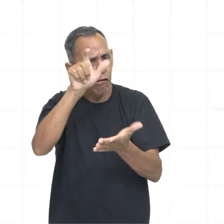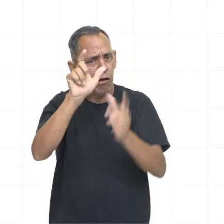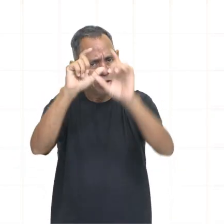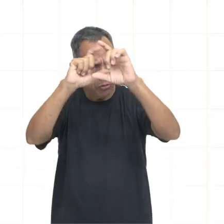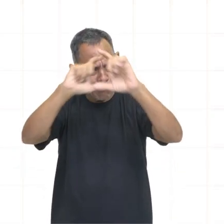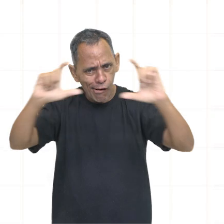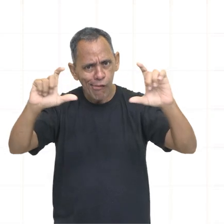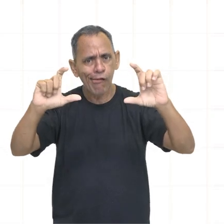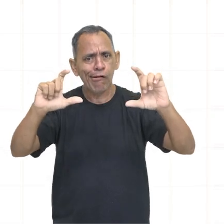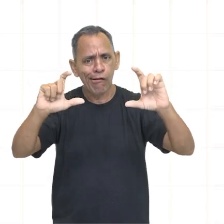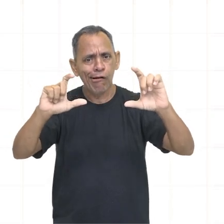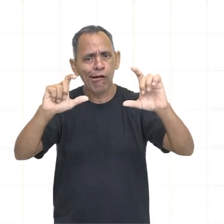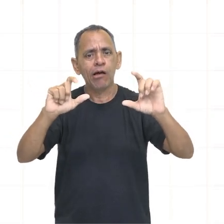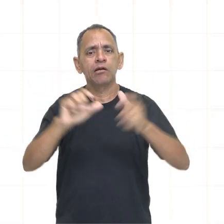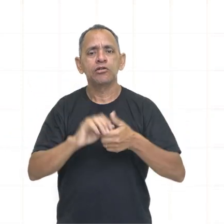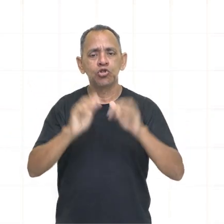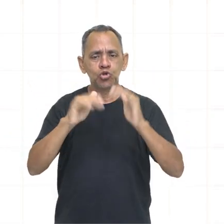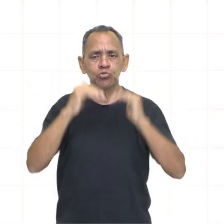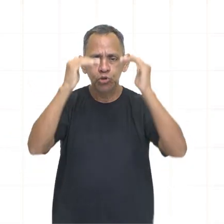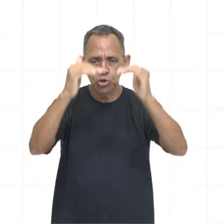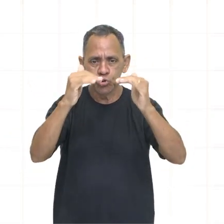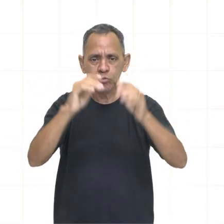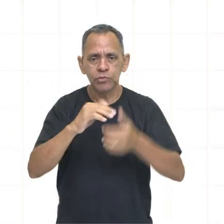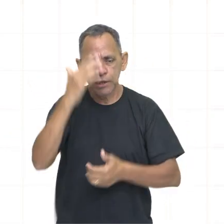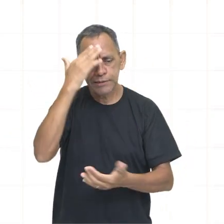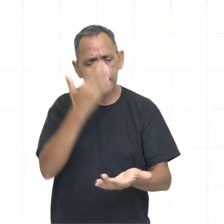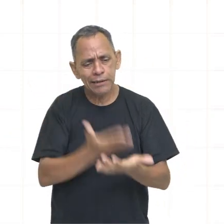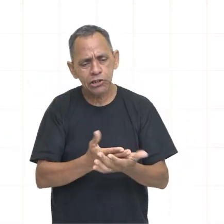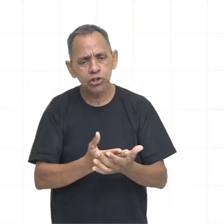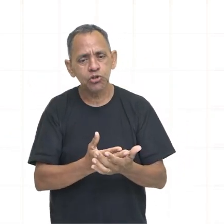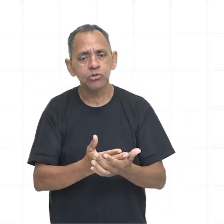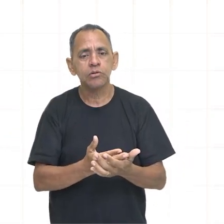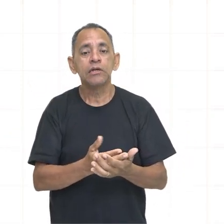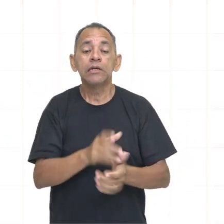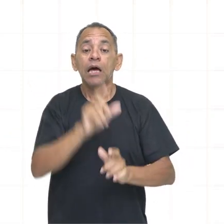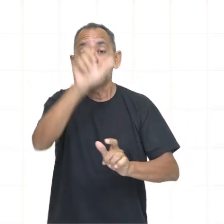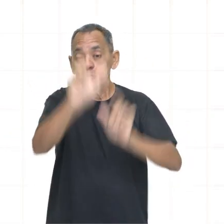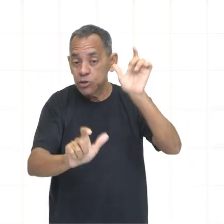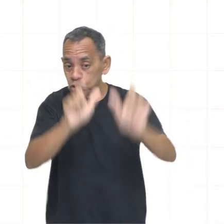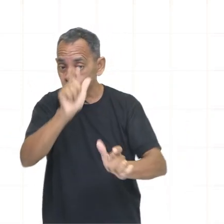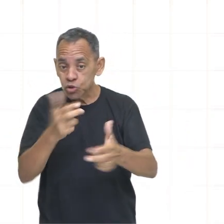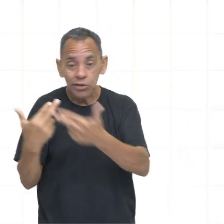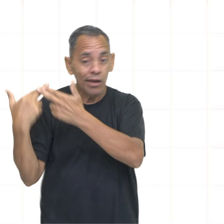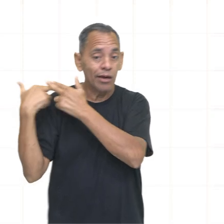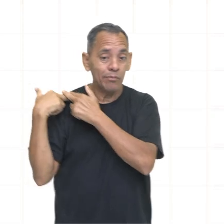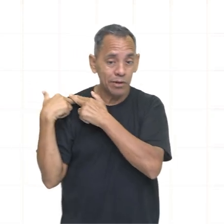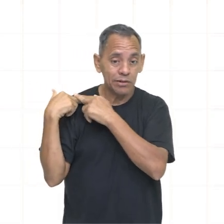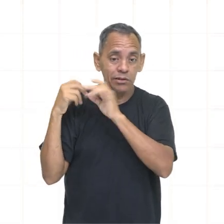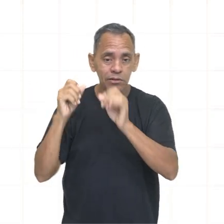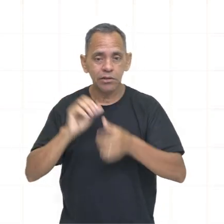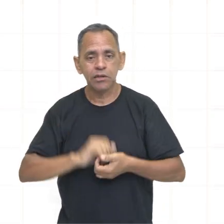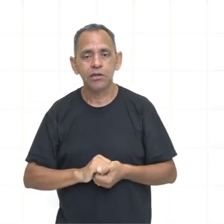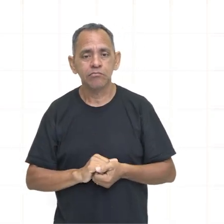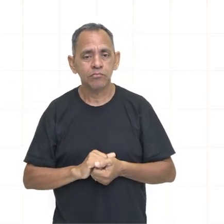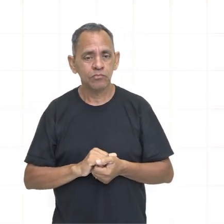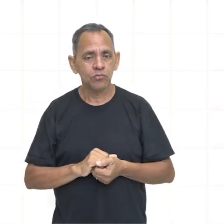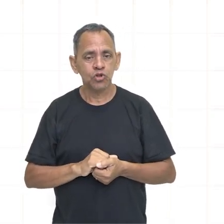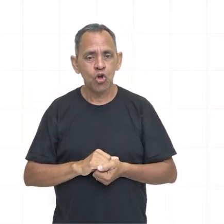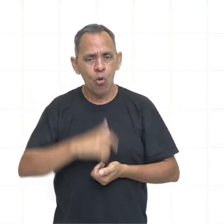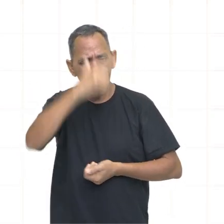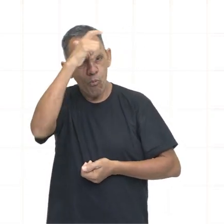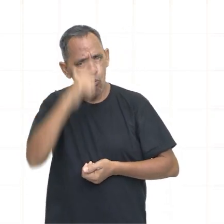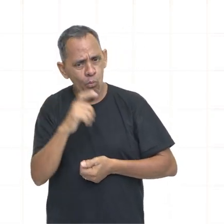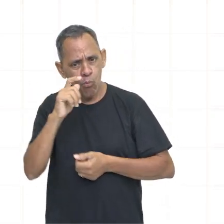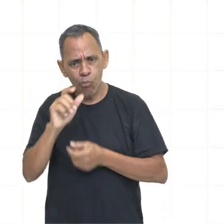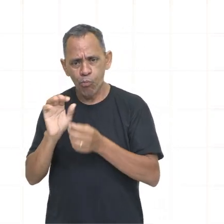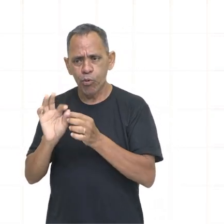seus exemplares, as pessoas que representam essa raça ariana são pessoas altas, com cabelos e